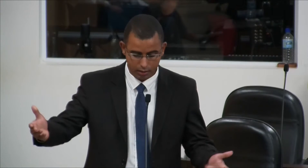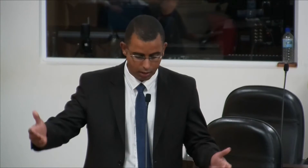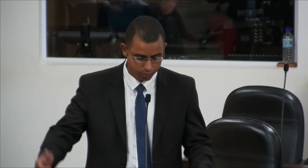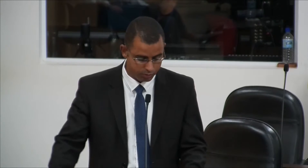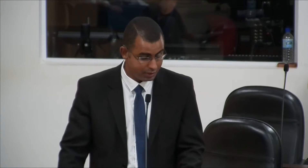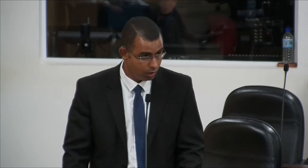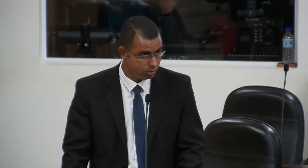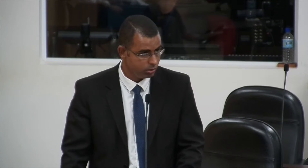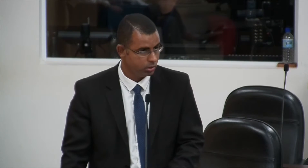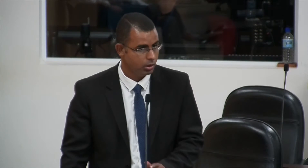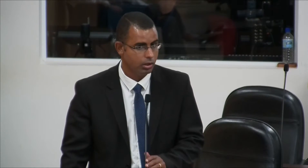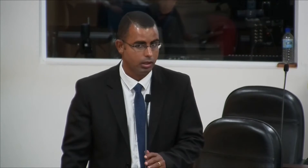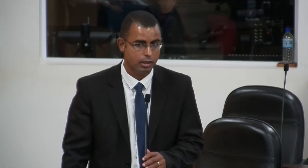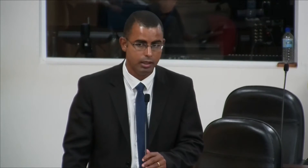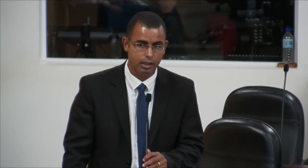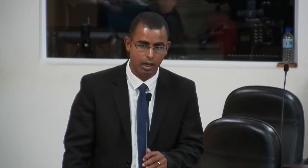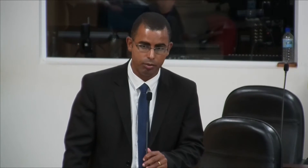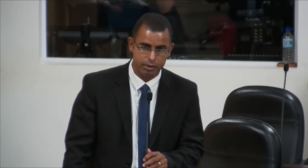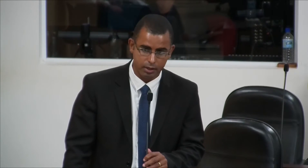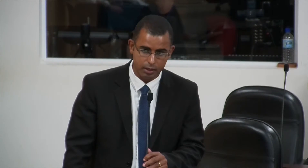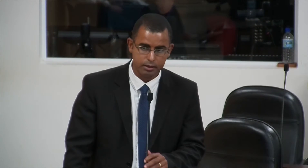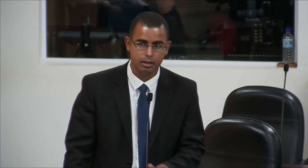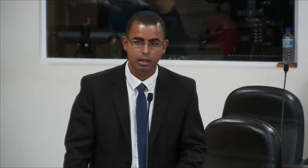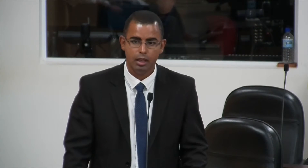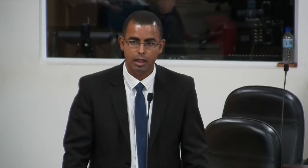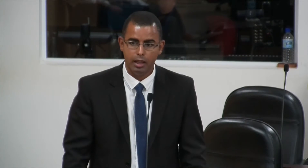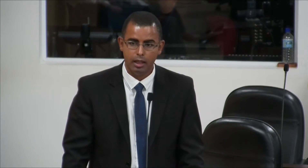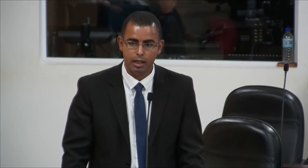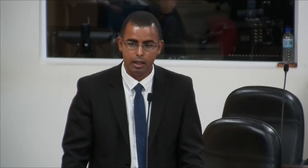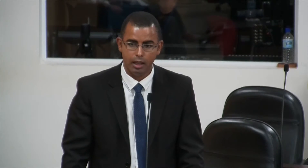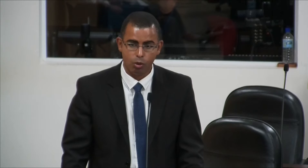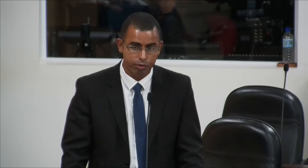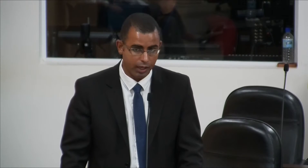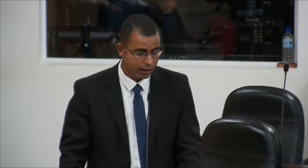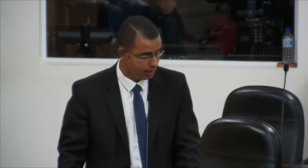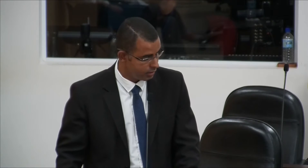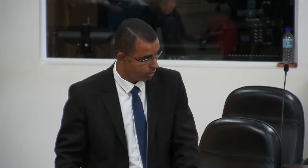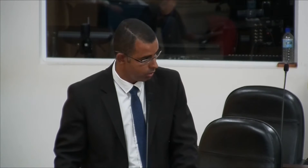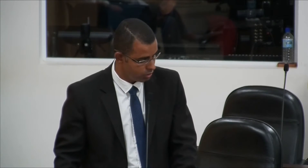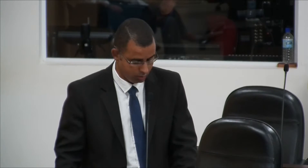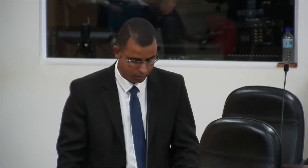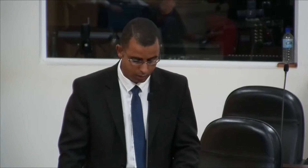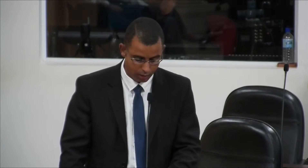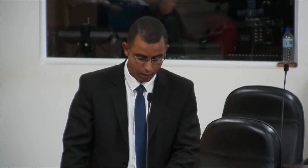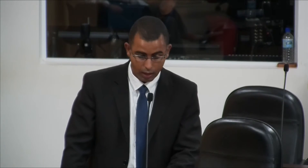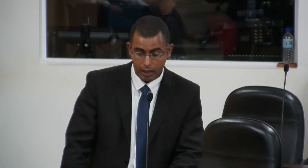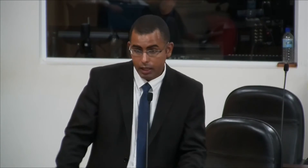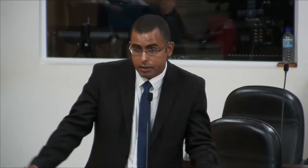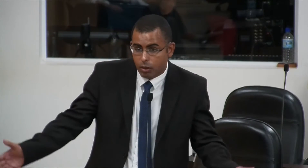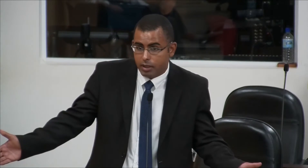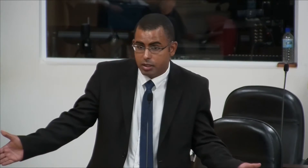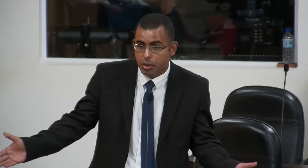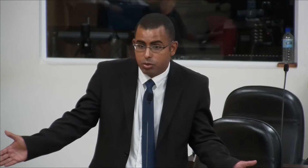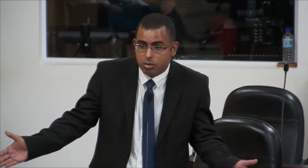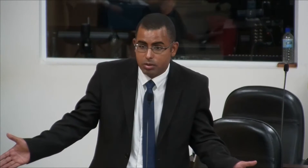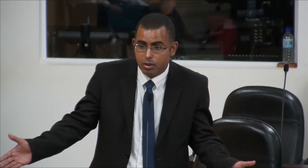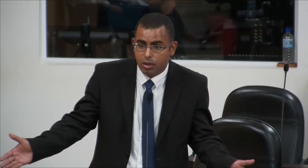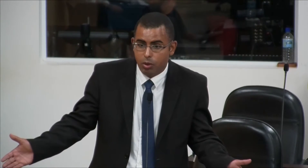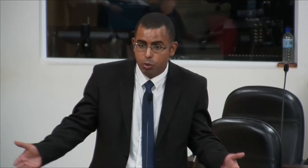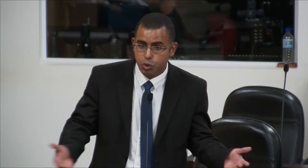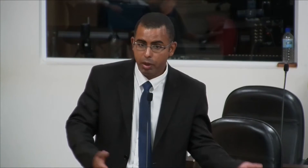maestria a função que a vocês é confiada nesta noite. Eleição é assim